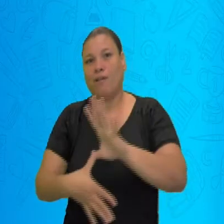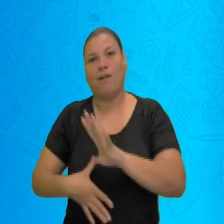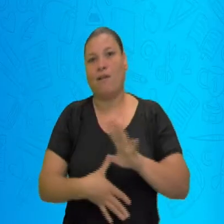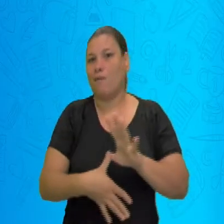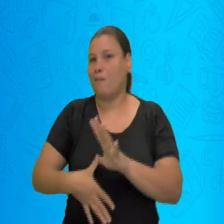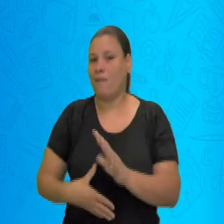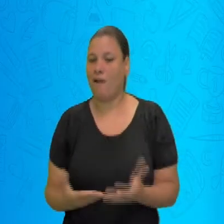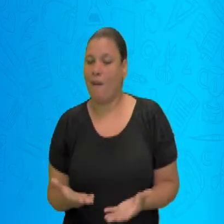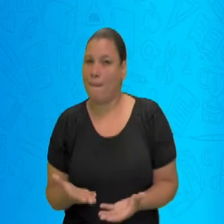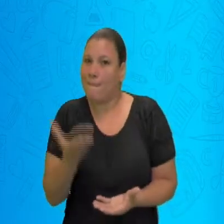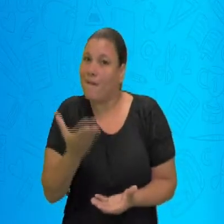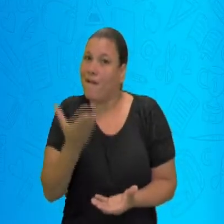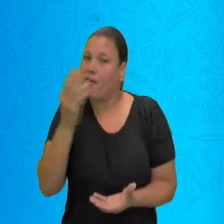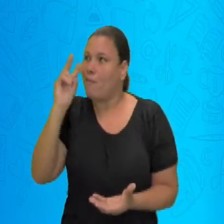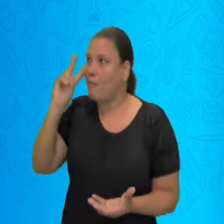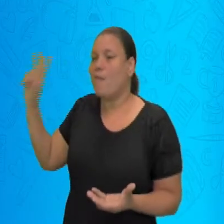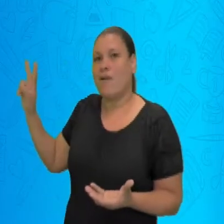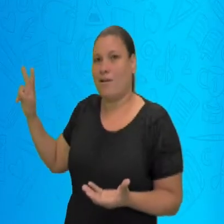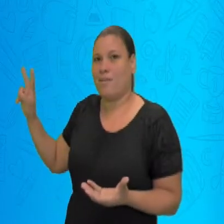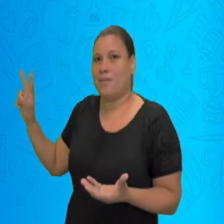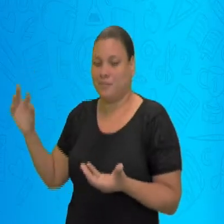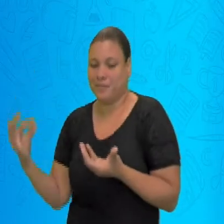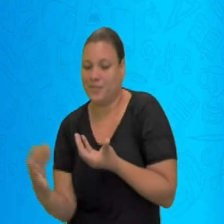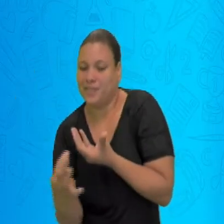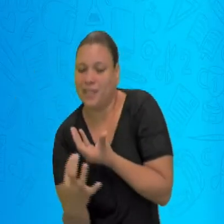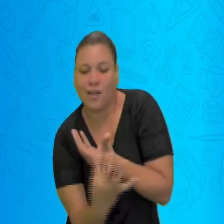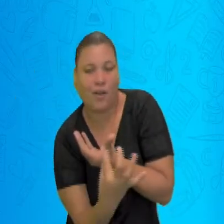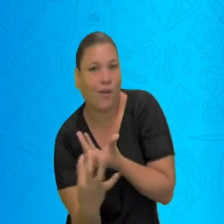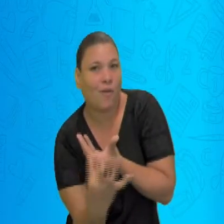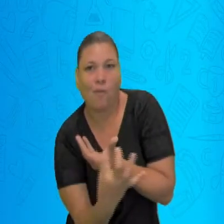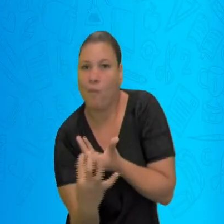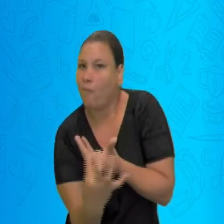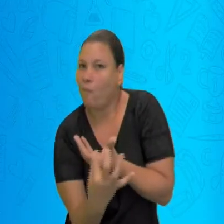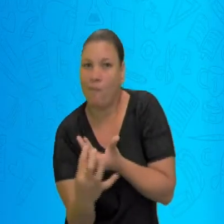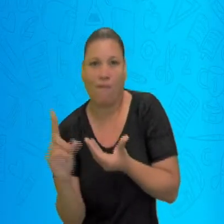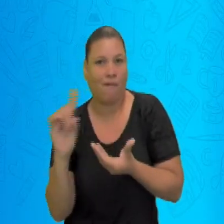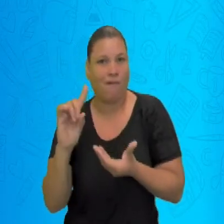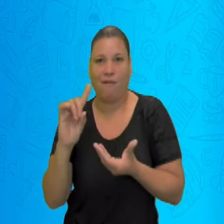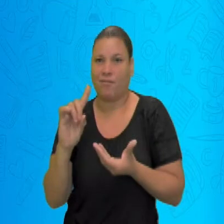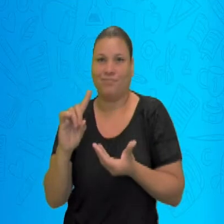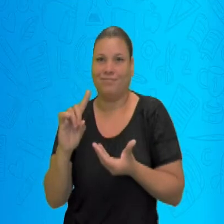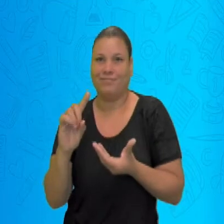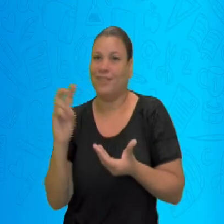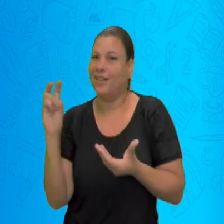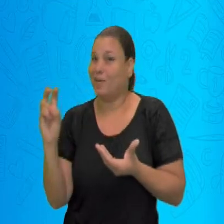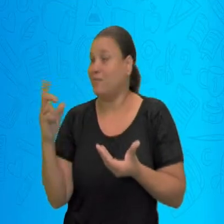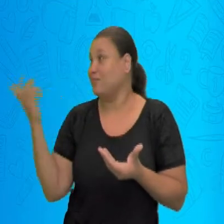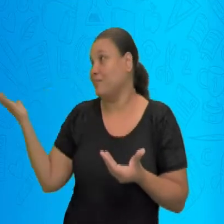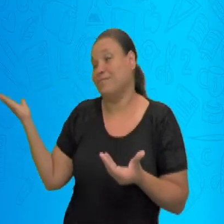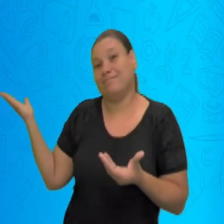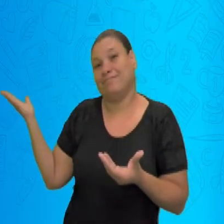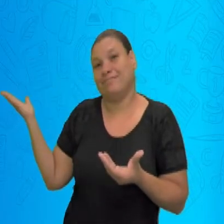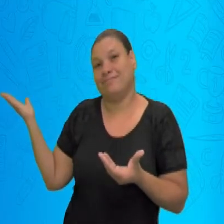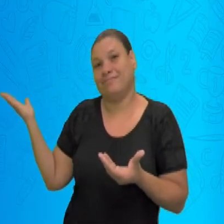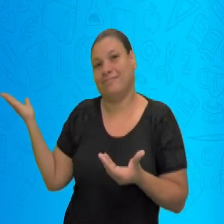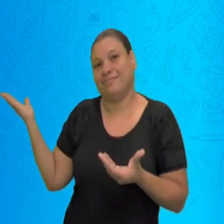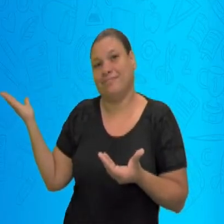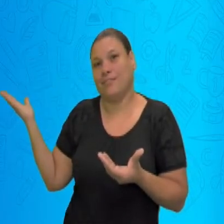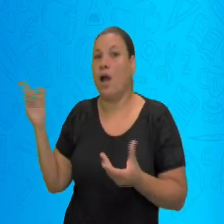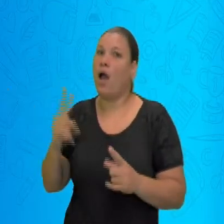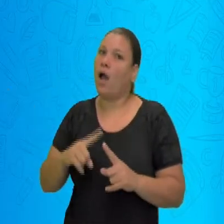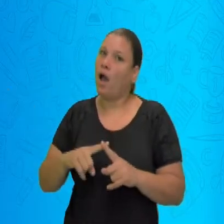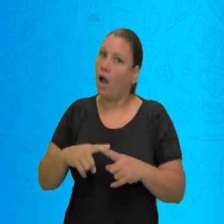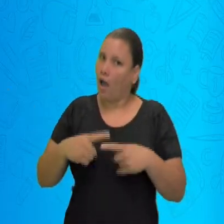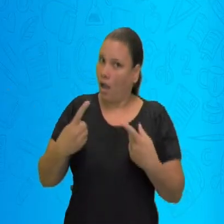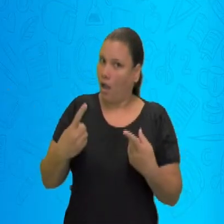principais paralelos, menos o Círculo Polar Antártico, ele passa pelo nosso